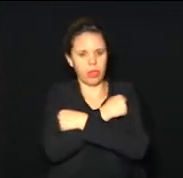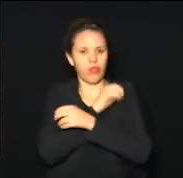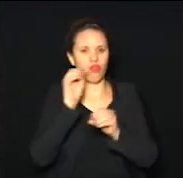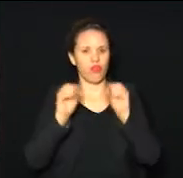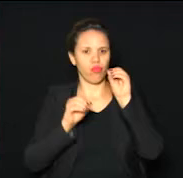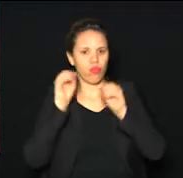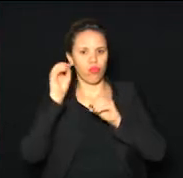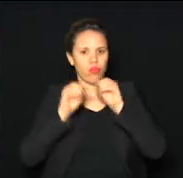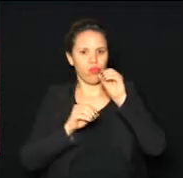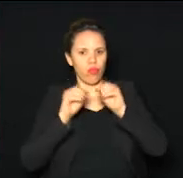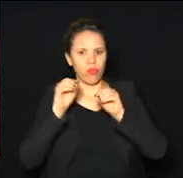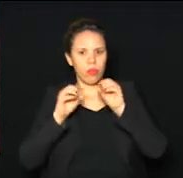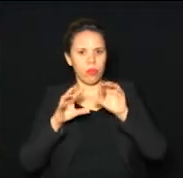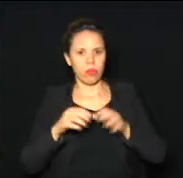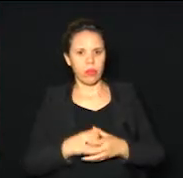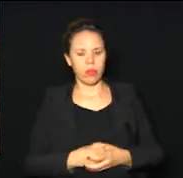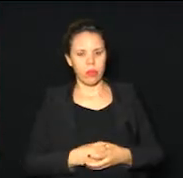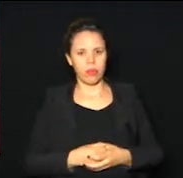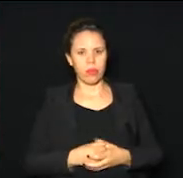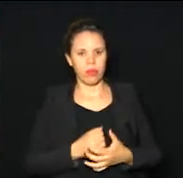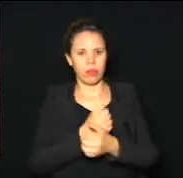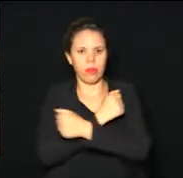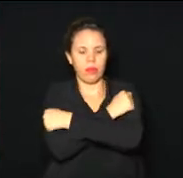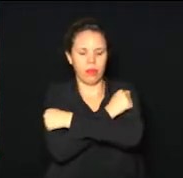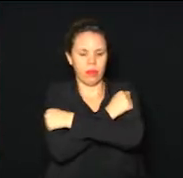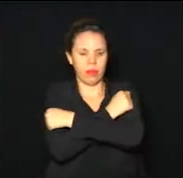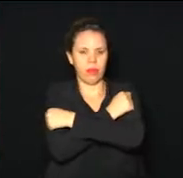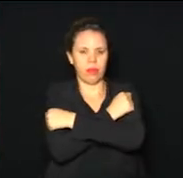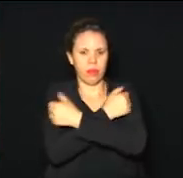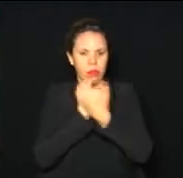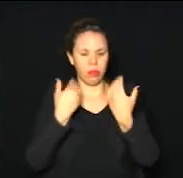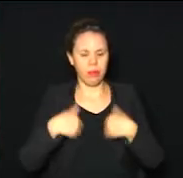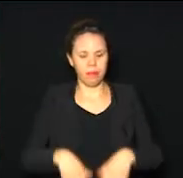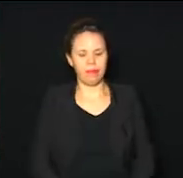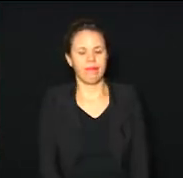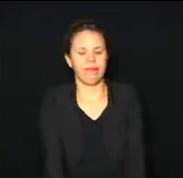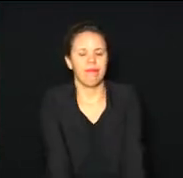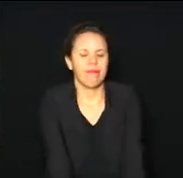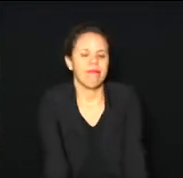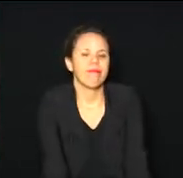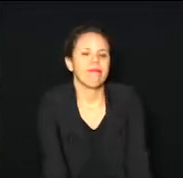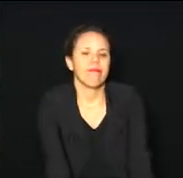beijo, sintam-se todos fraternalmente abraçados por mim.